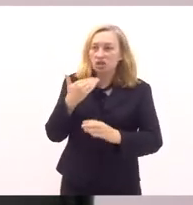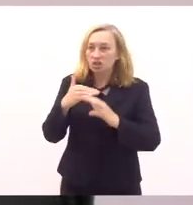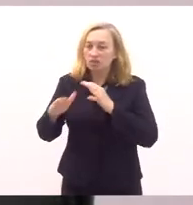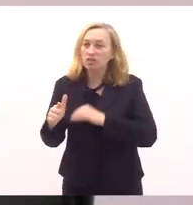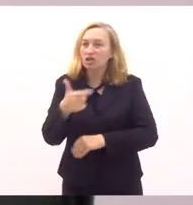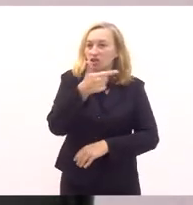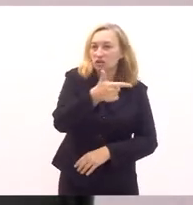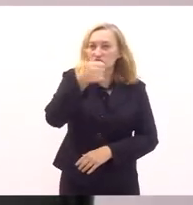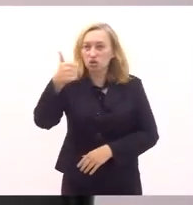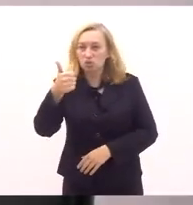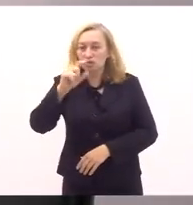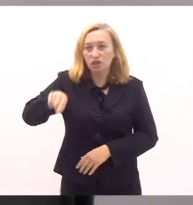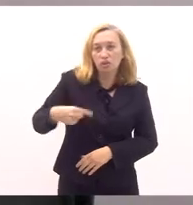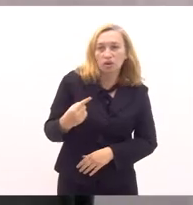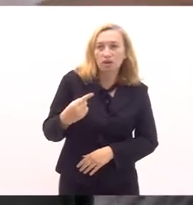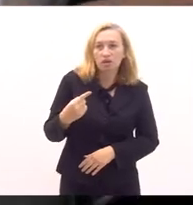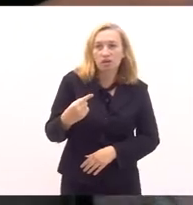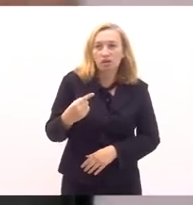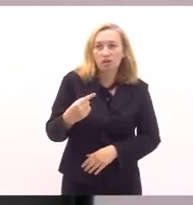de